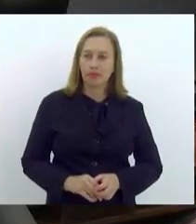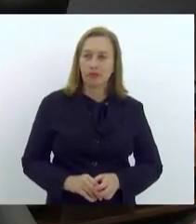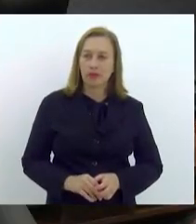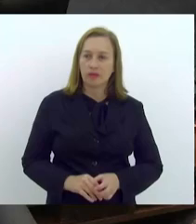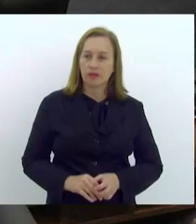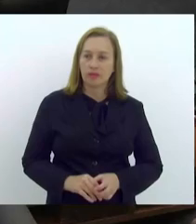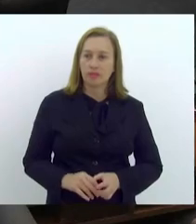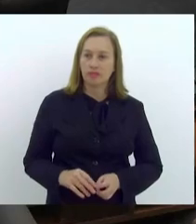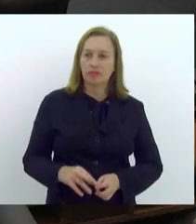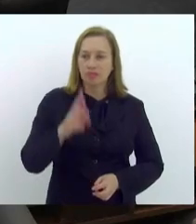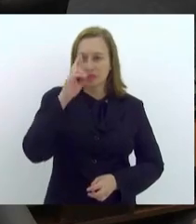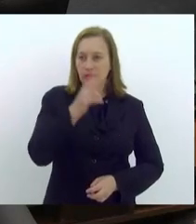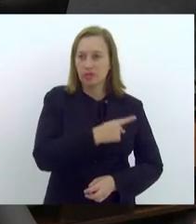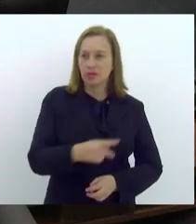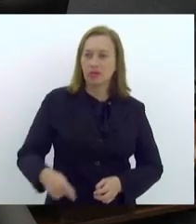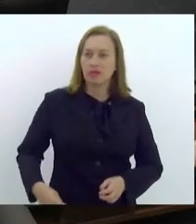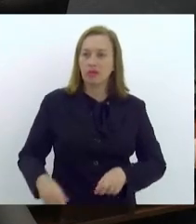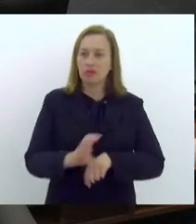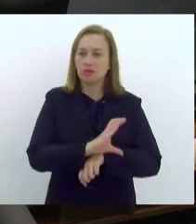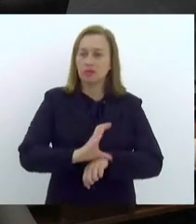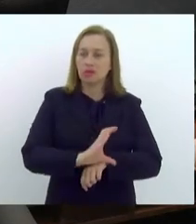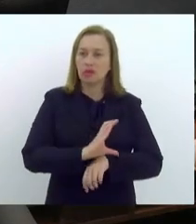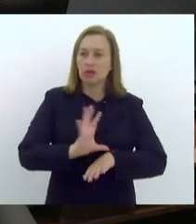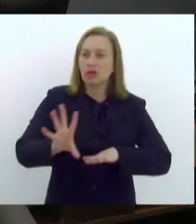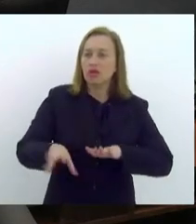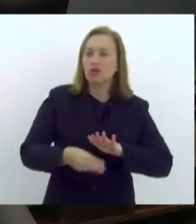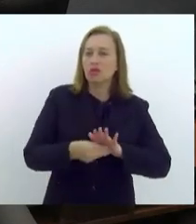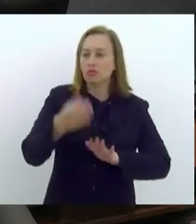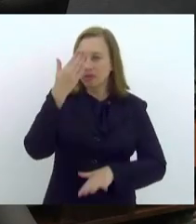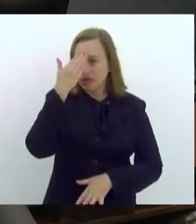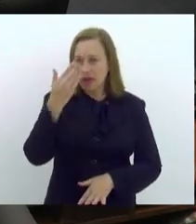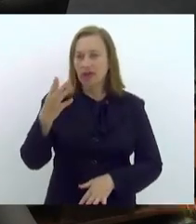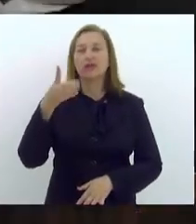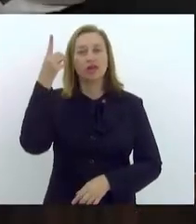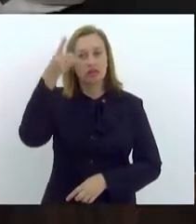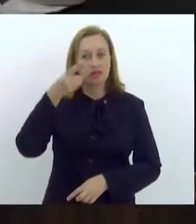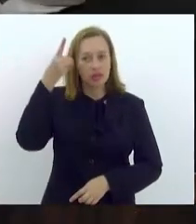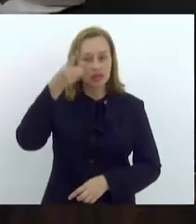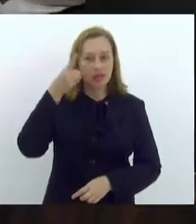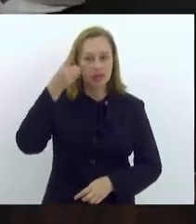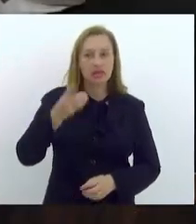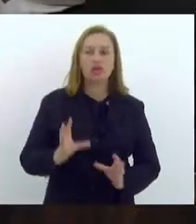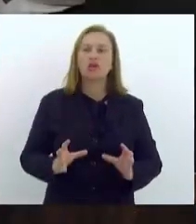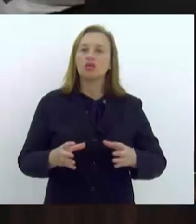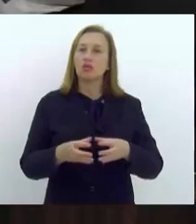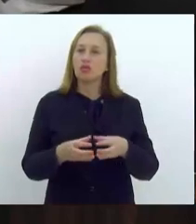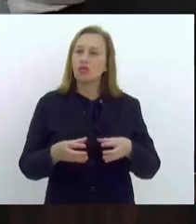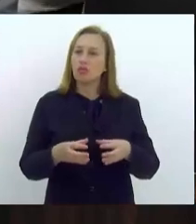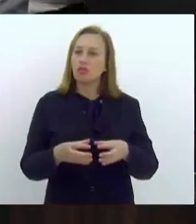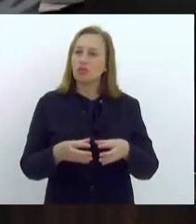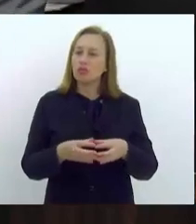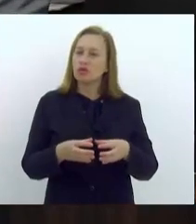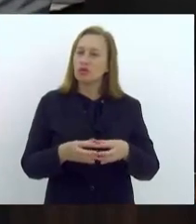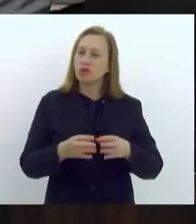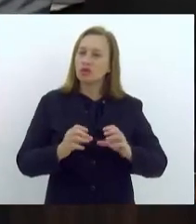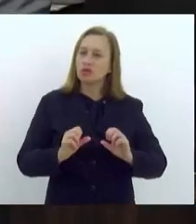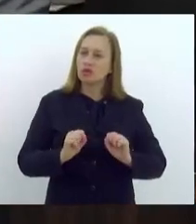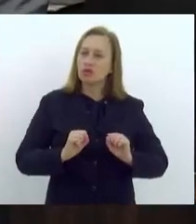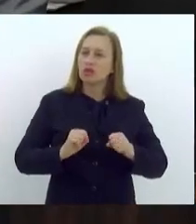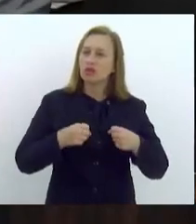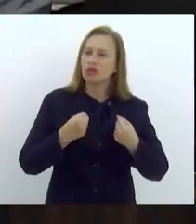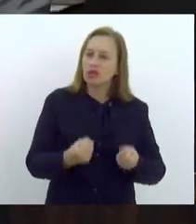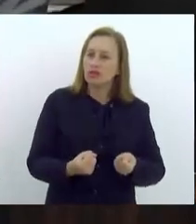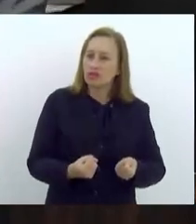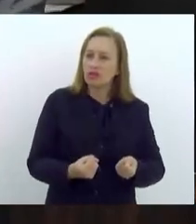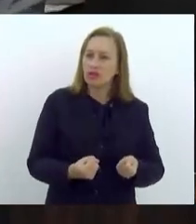Presidente, é pela constitucionalidade com emendas. Muito obrigado, deputado. Para emitir parecer pela Comissão de Defesa do Consumidor,